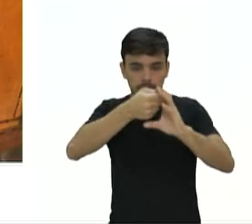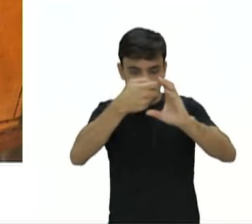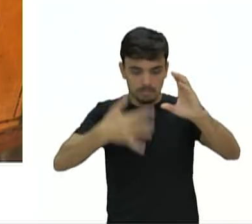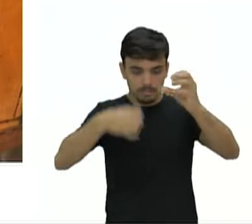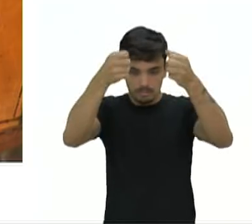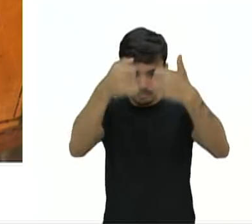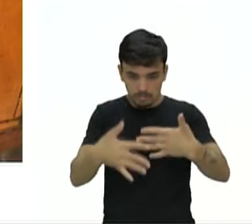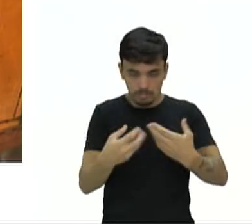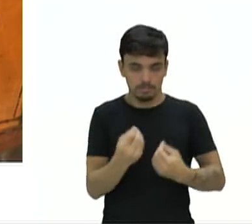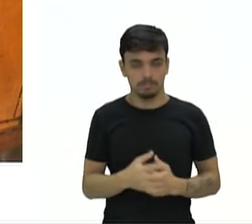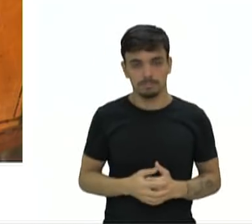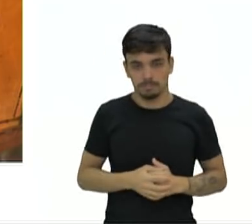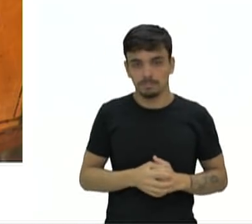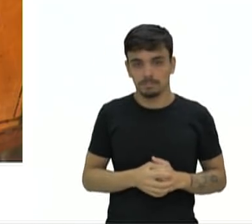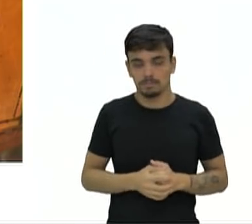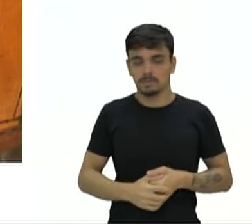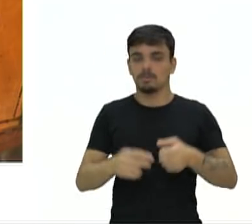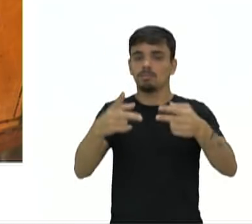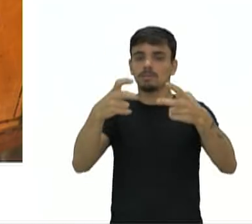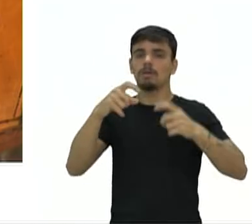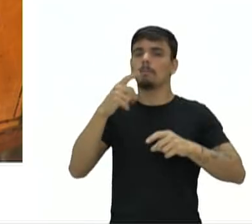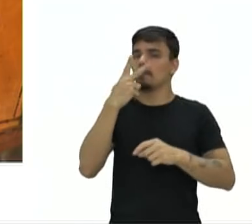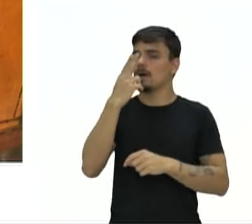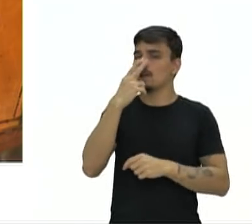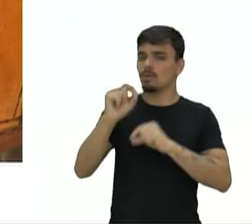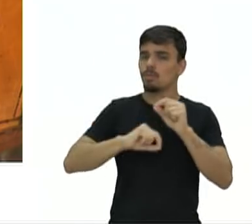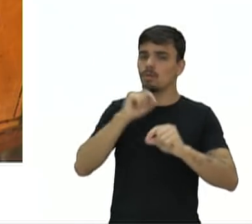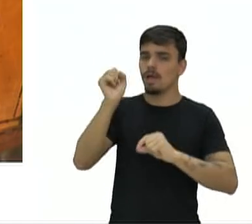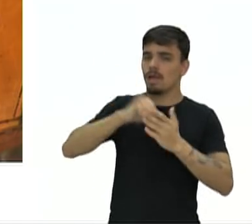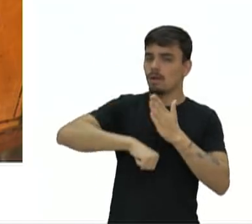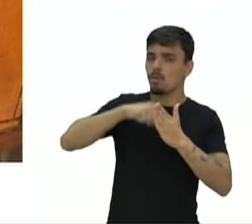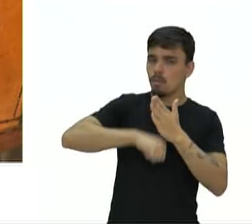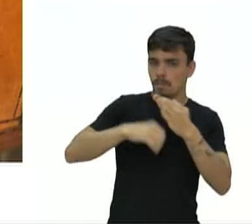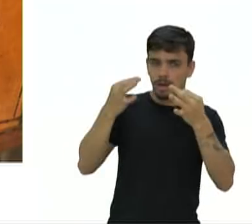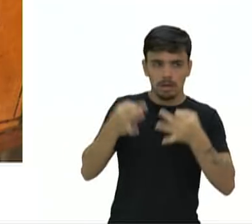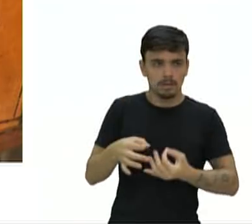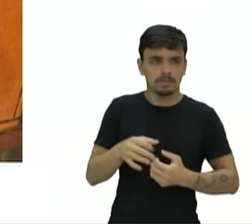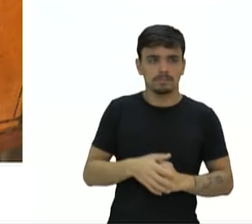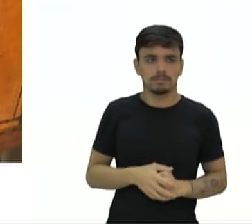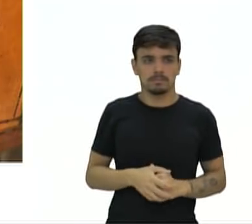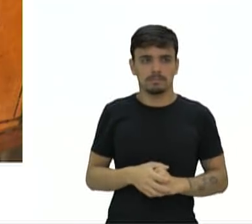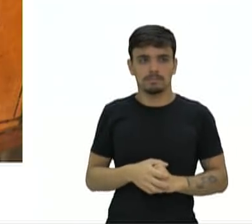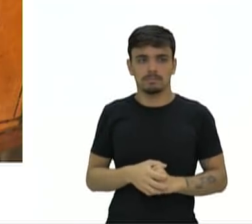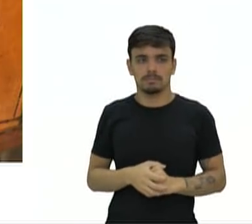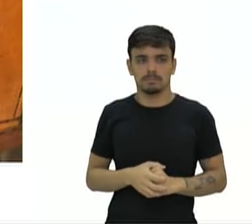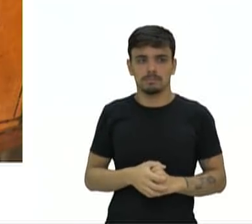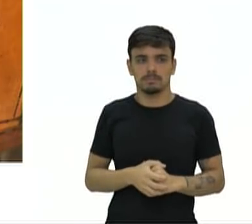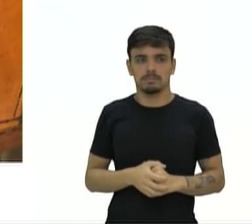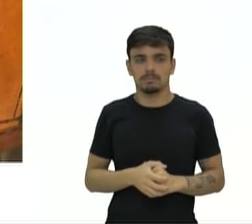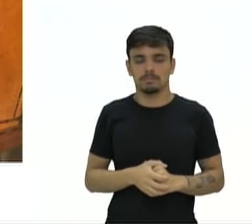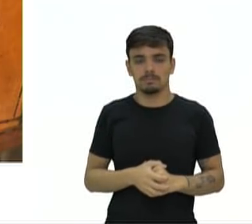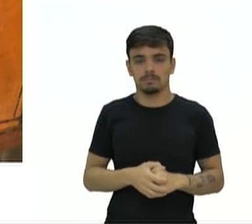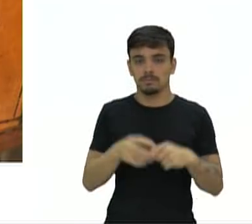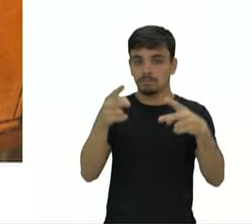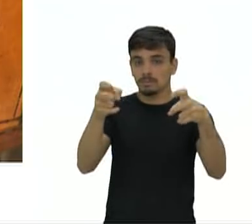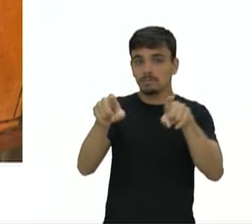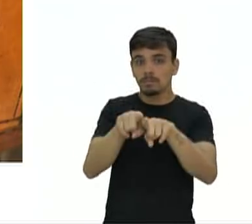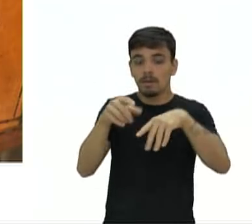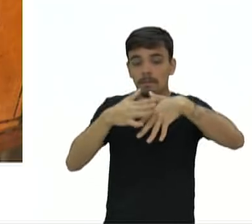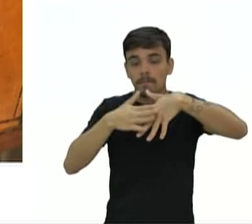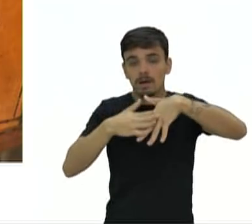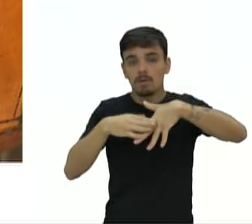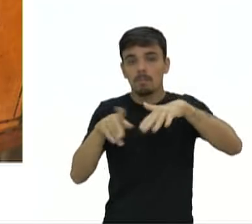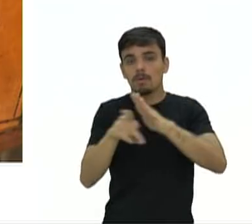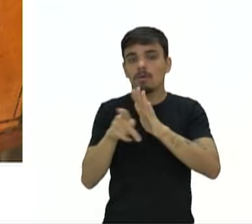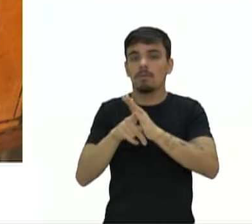Observe que parece que ele está em uma situação de combate mesmo. Observe as mãos